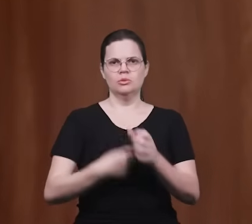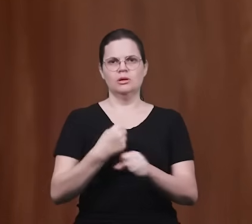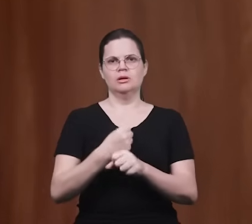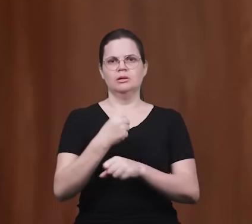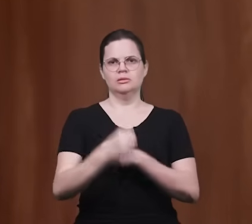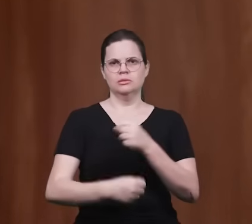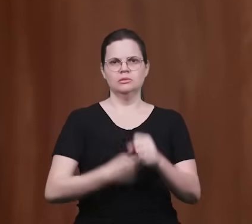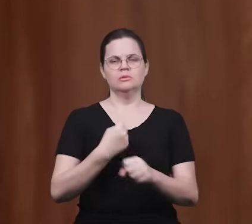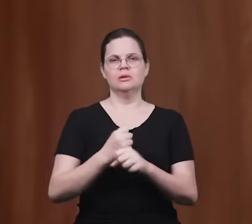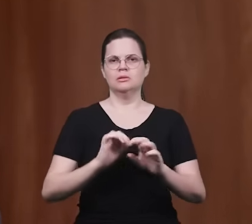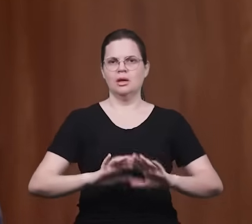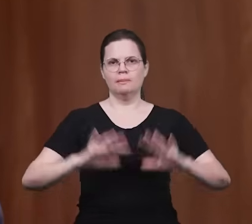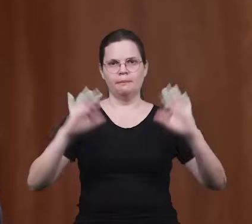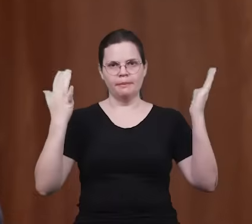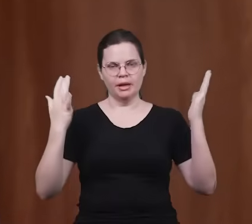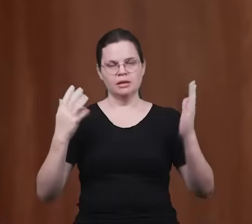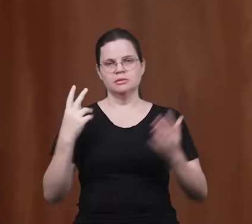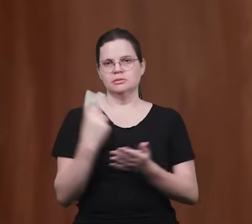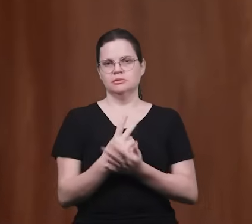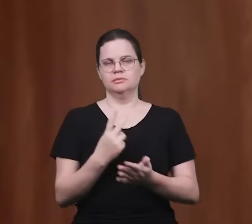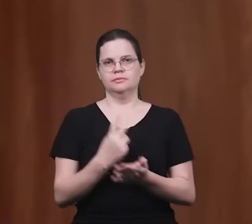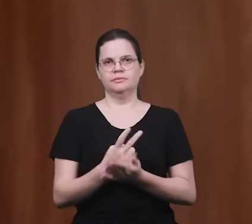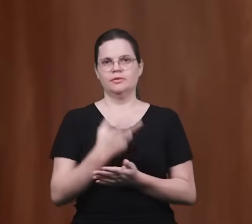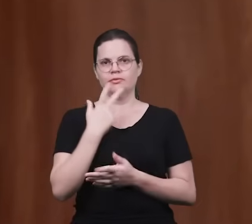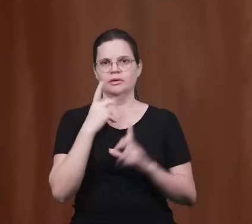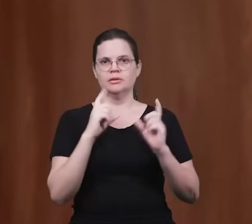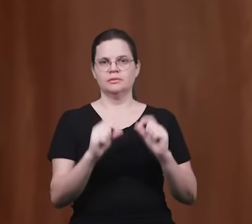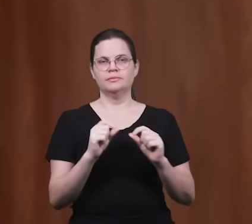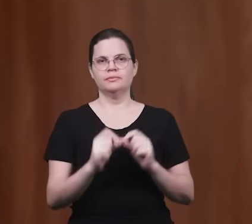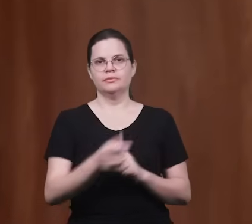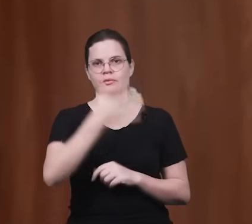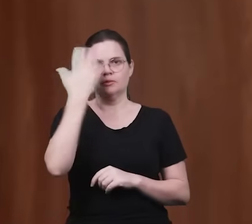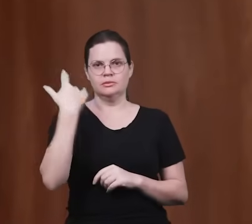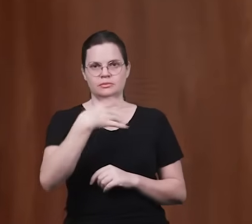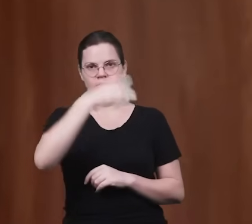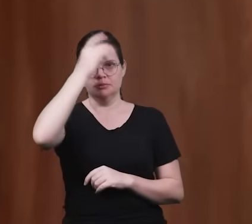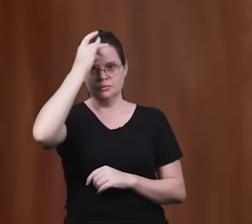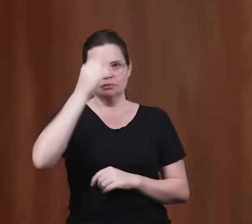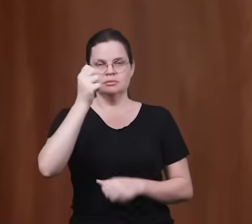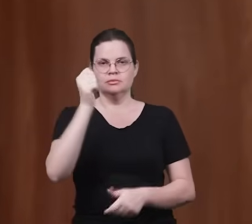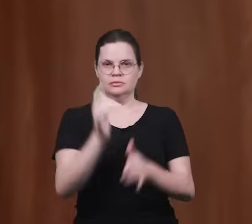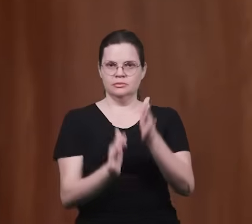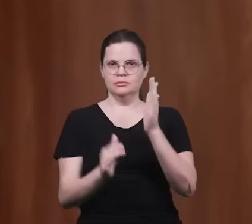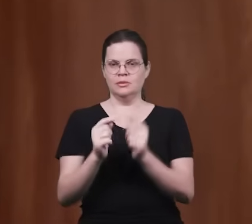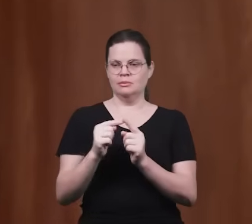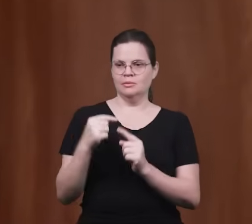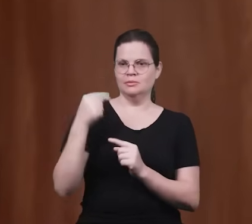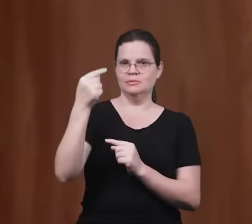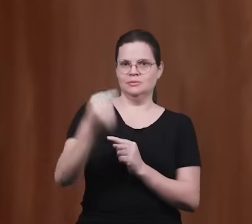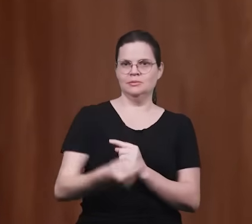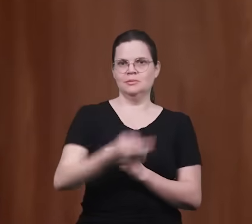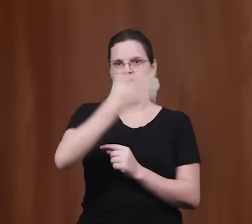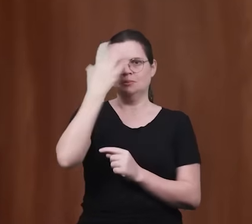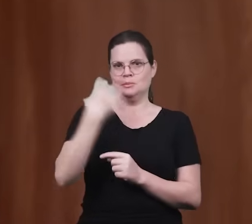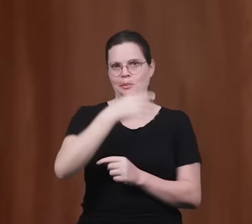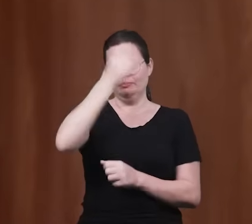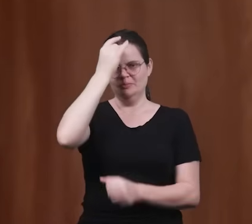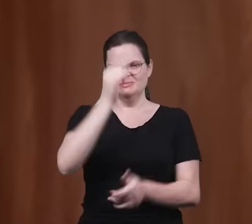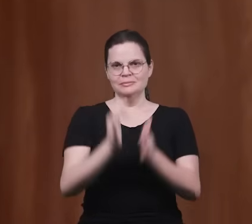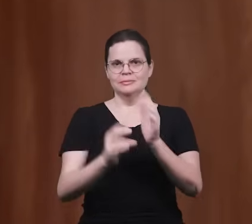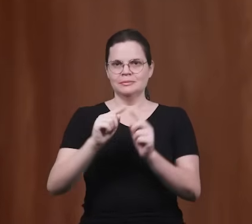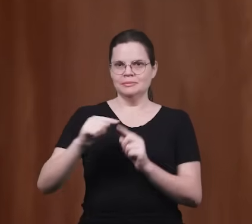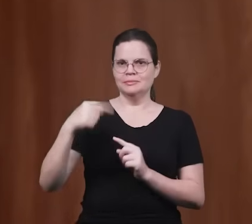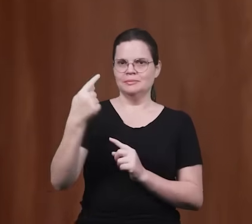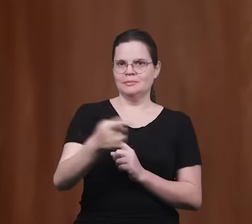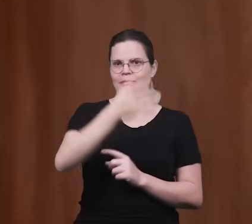anos, era uma repetição. Olha, o Espírito Santo vai descer. No outro ano, o Espírito Santo vai descer. No outro ano, o Espírito Santo